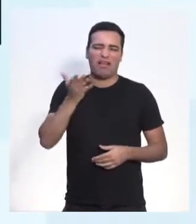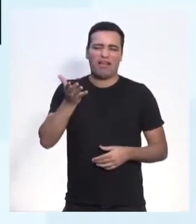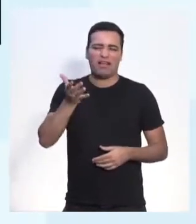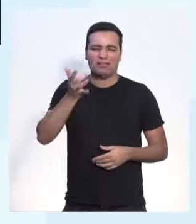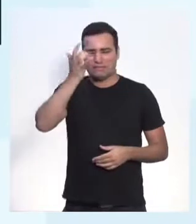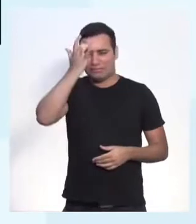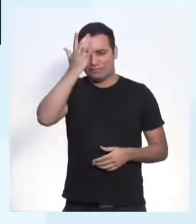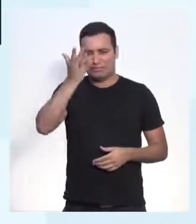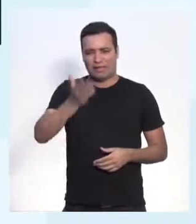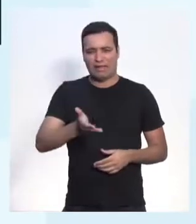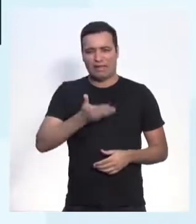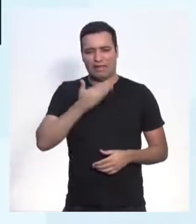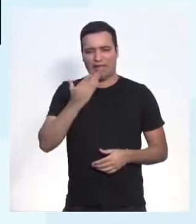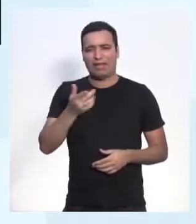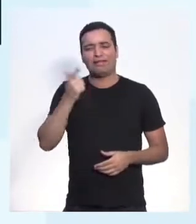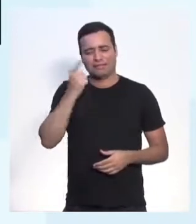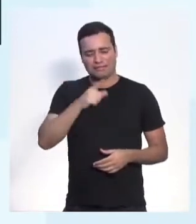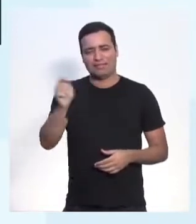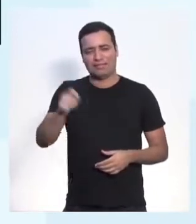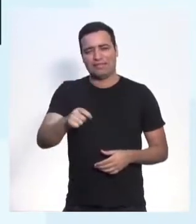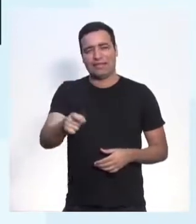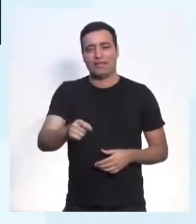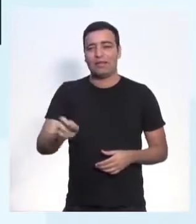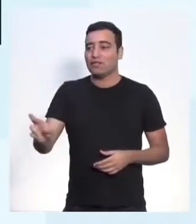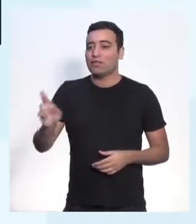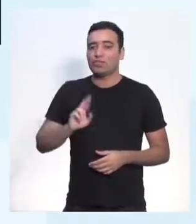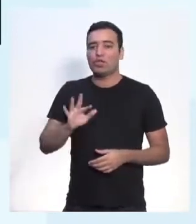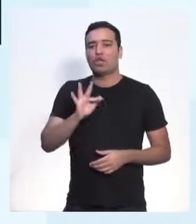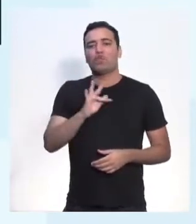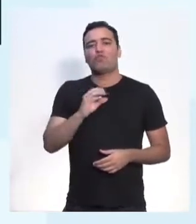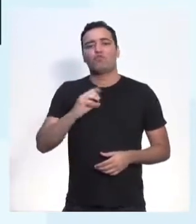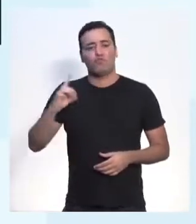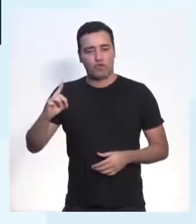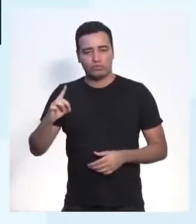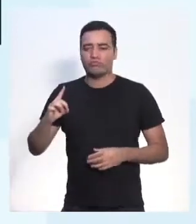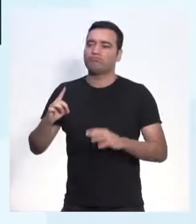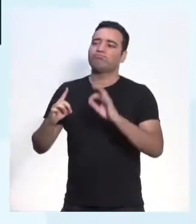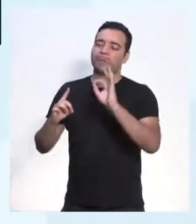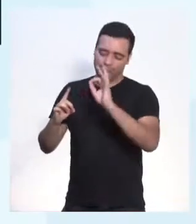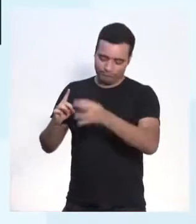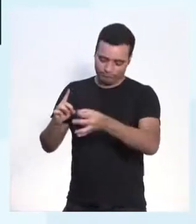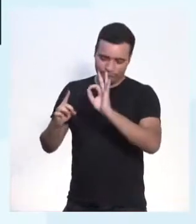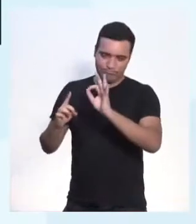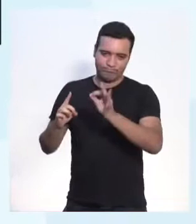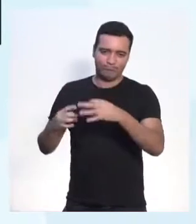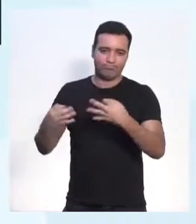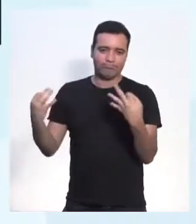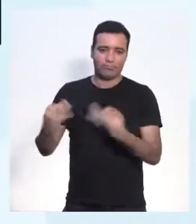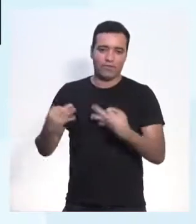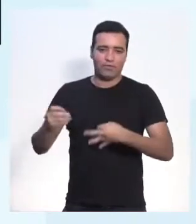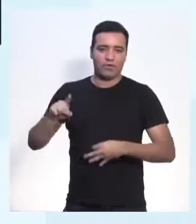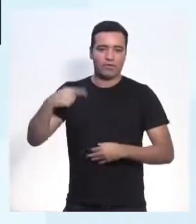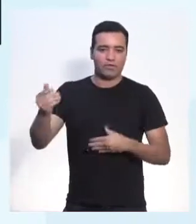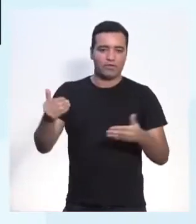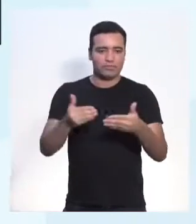fácil. Essa é Eles obrigatória. responderam food. Exatamente, perfeito. Vamos para a próxima imagem.